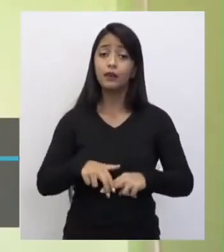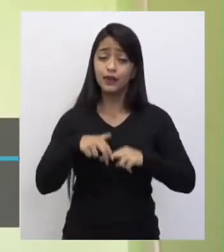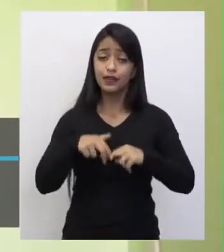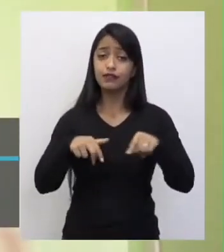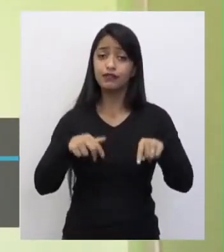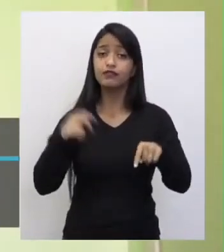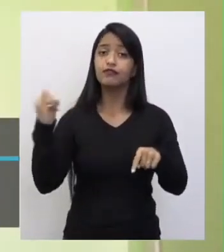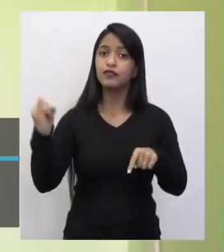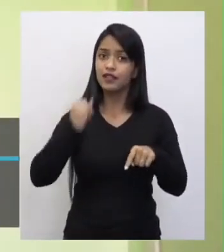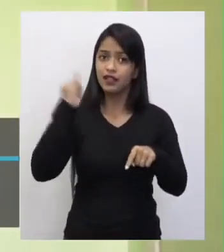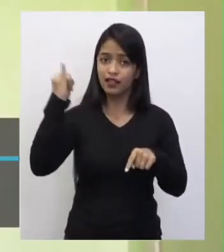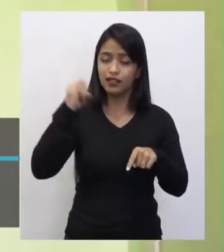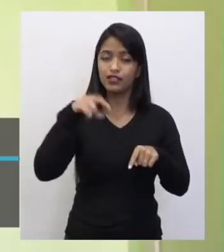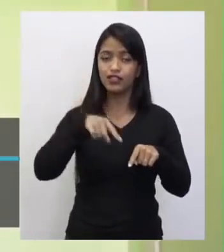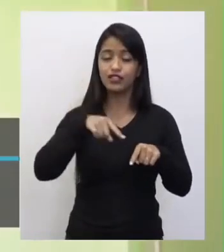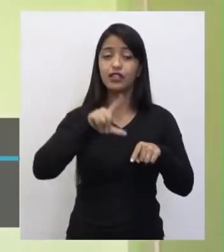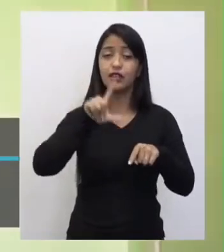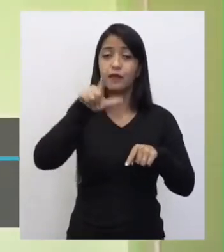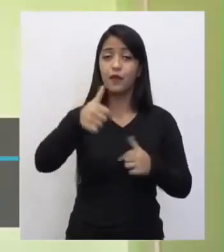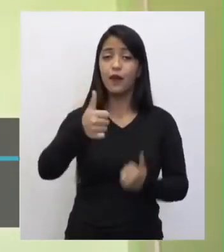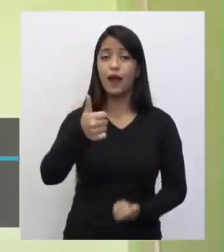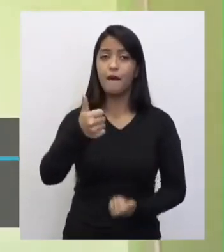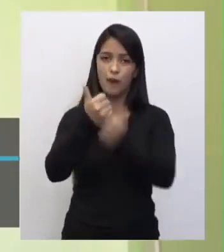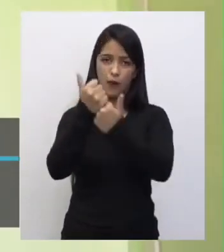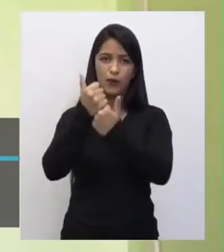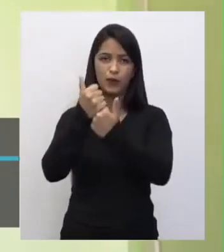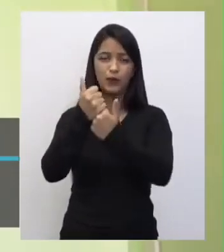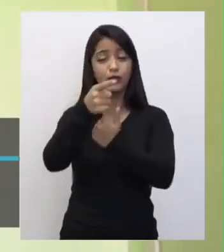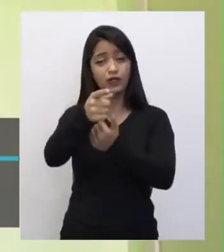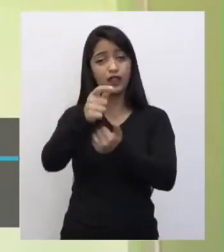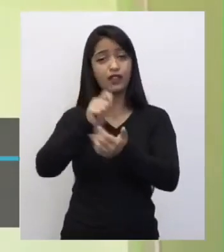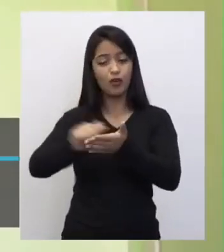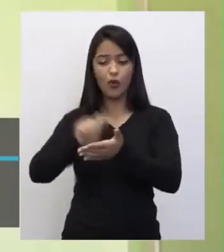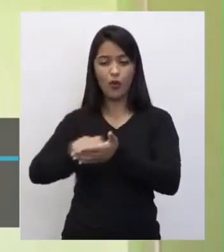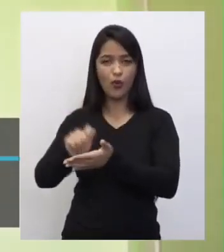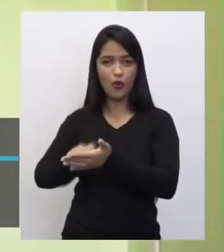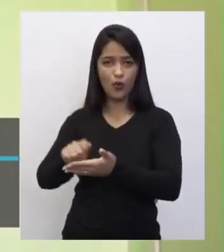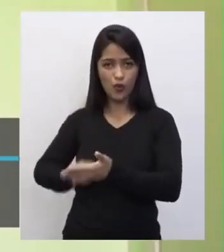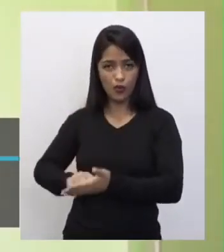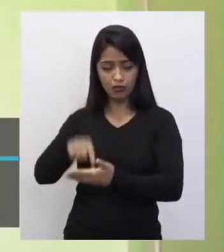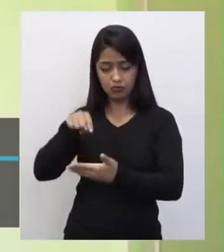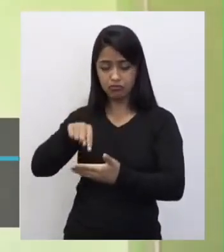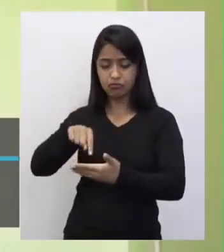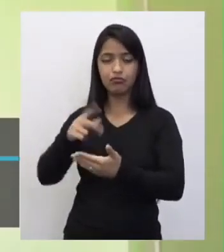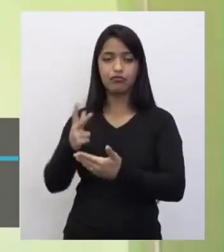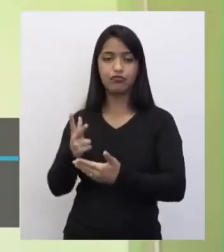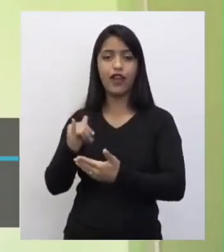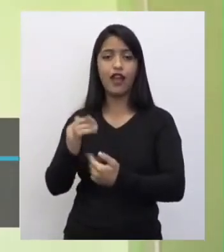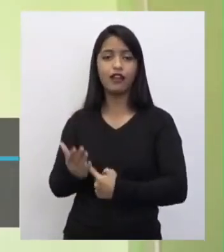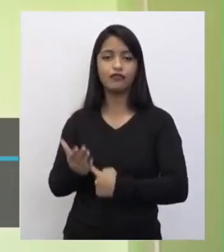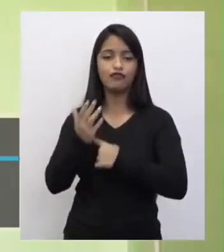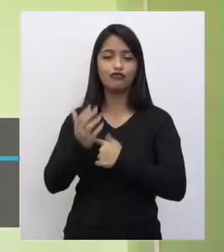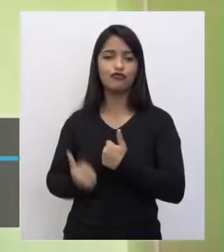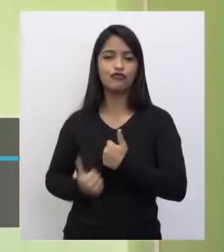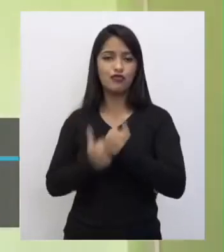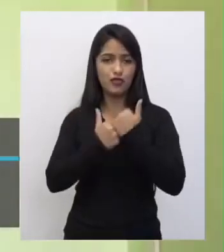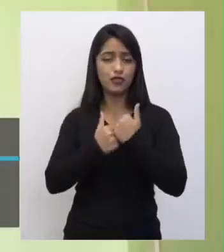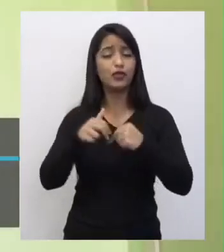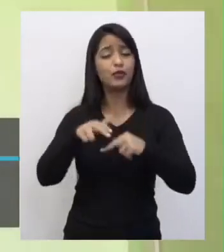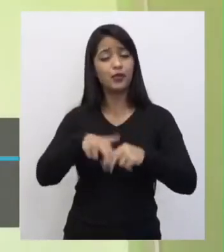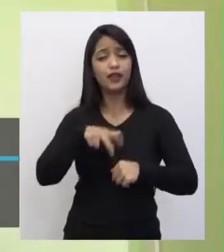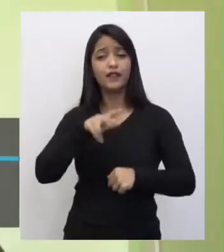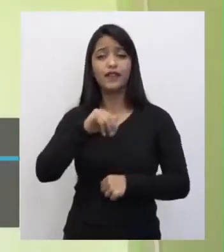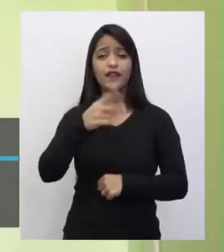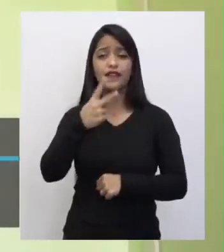vocês usarem como apoio depois, justamente porque essa produção vai fazer parte de toda a trajetória de vocês, tanto